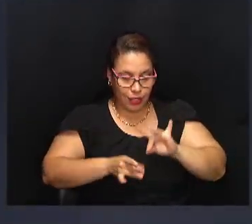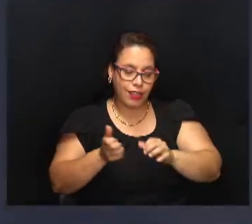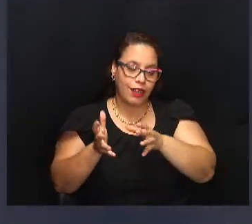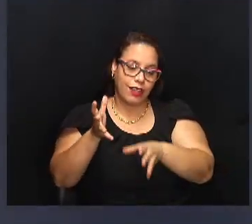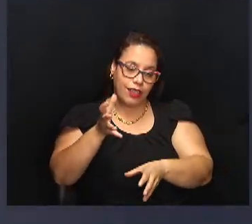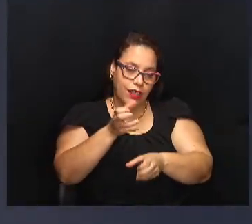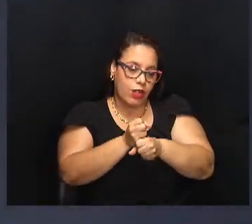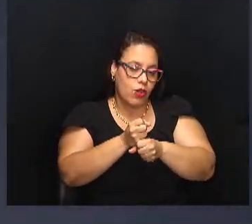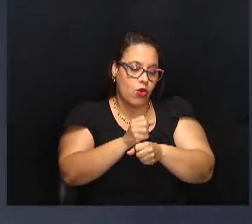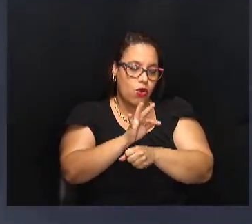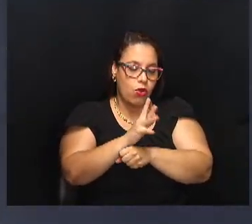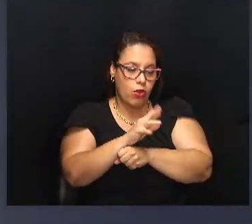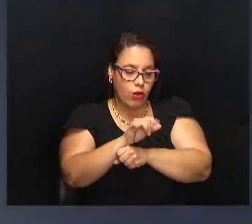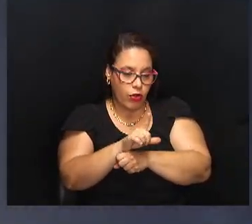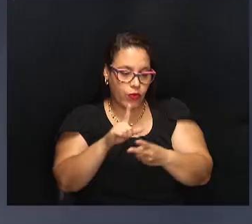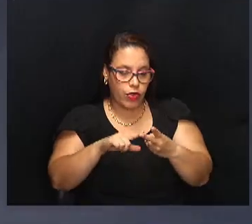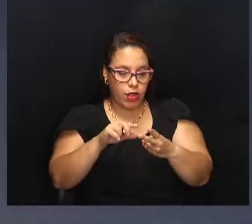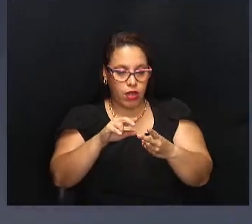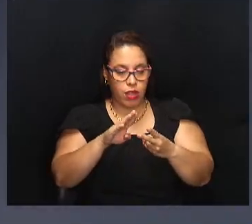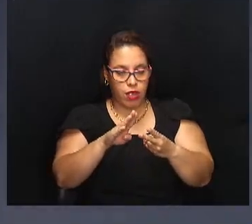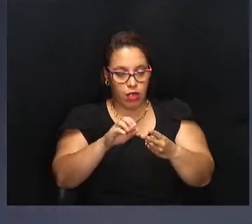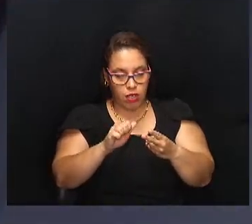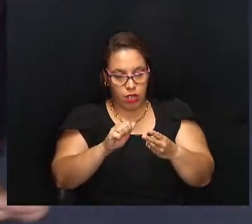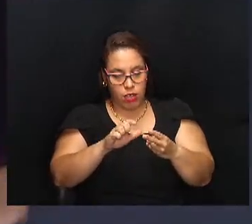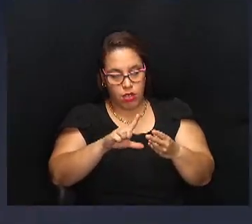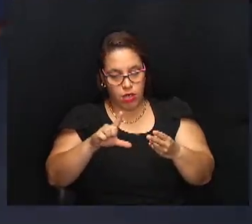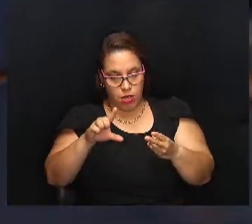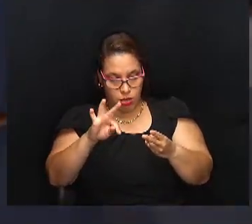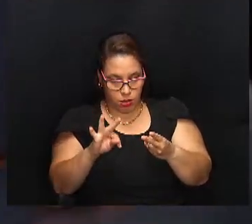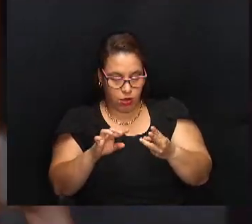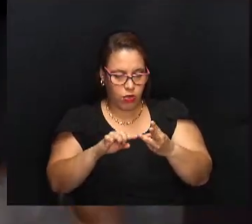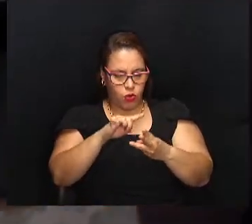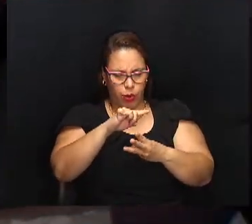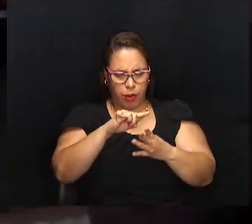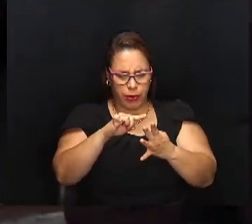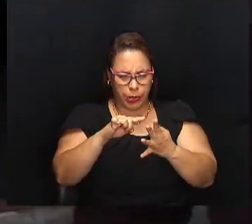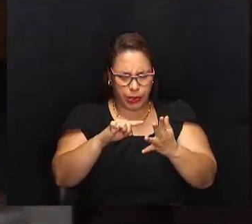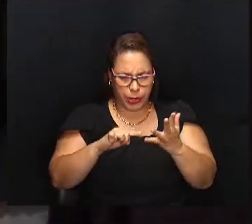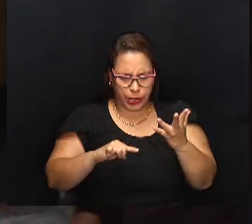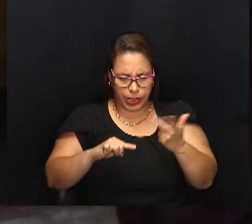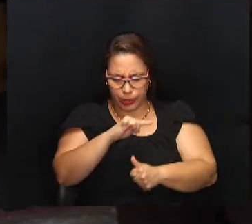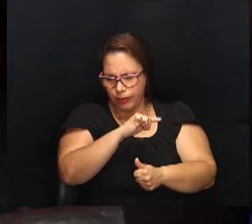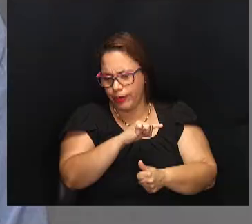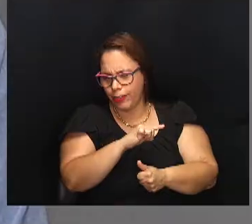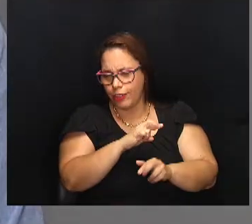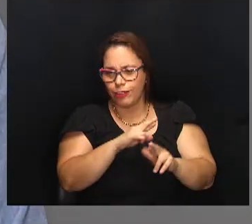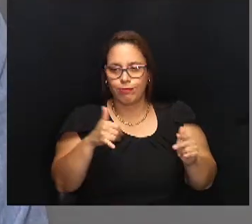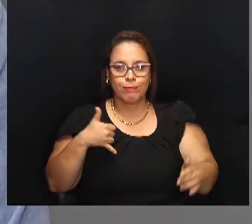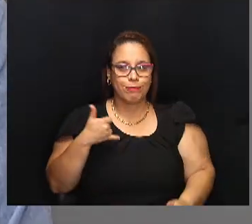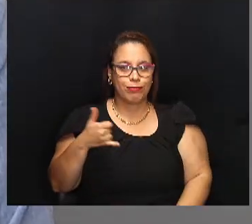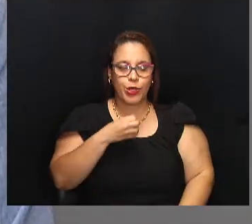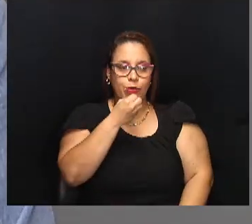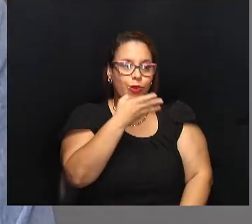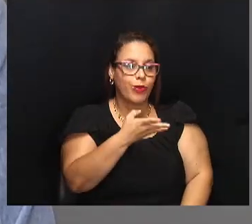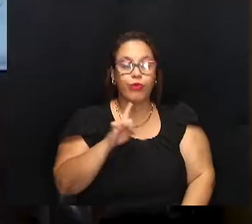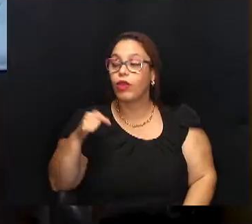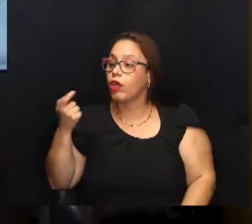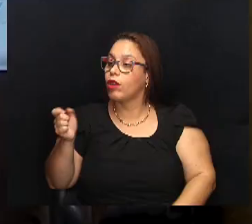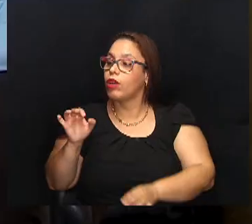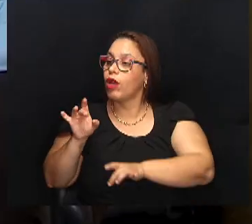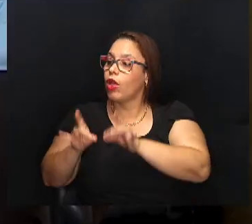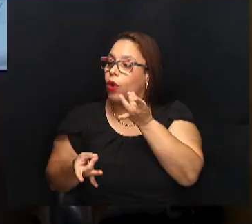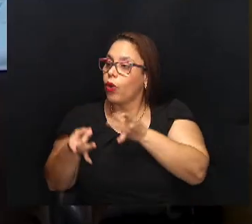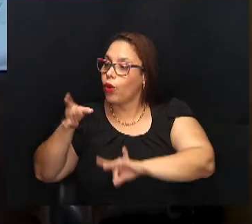seja o futsal, seja o balé. Então, assim, tem uma variedade de faixa etária muito grande aqui. E as outras oficinas,